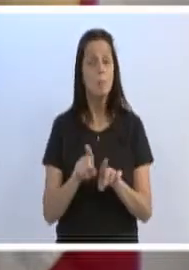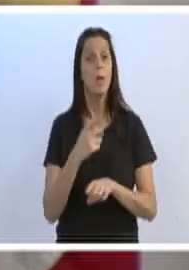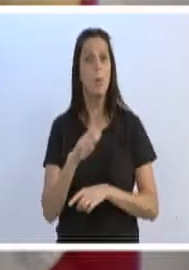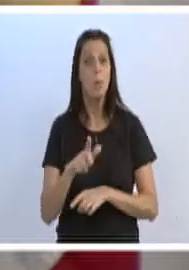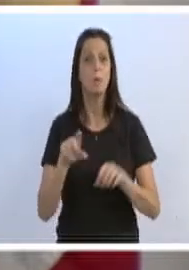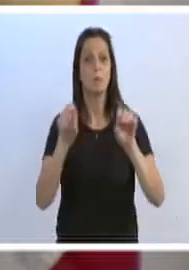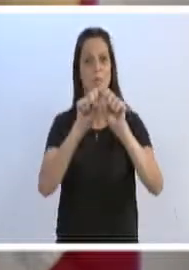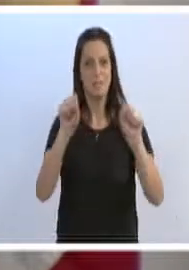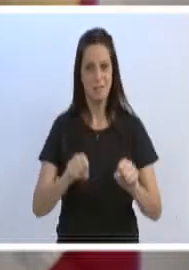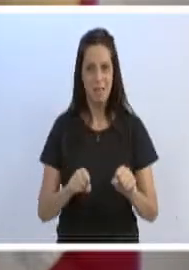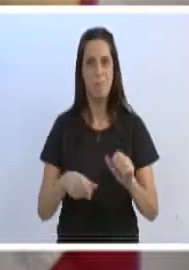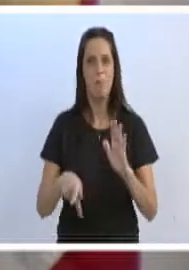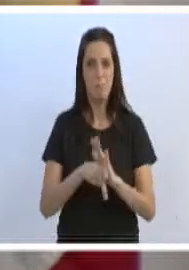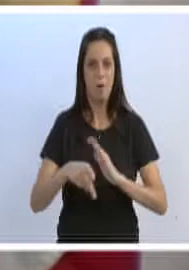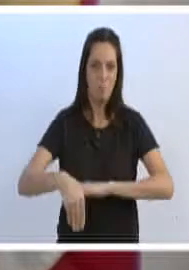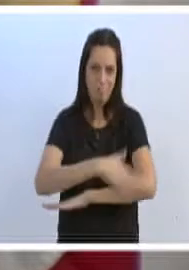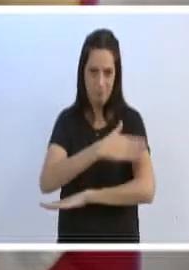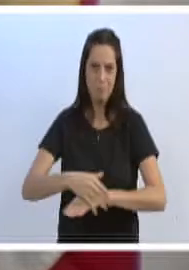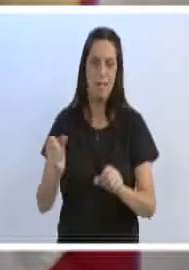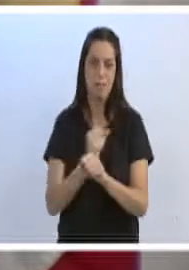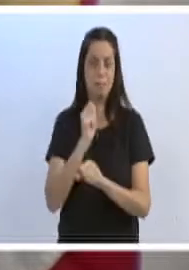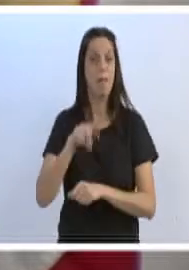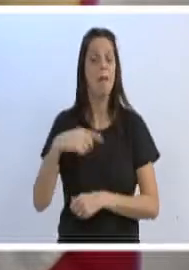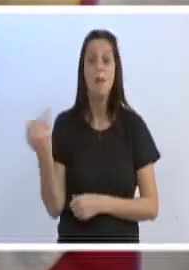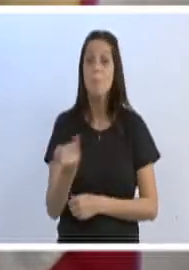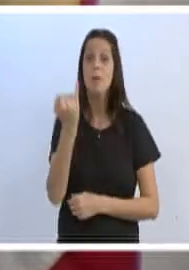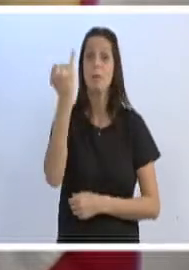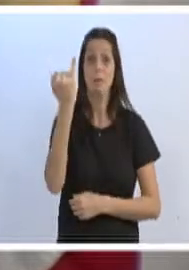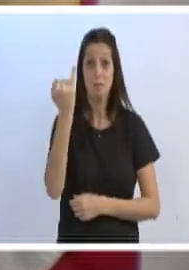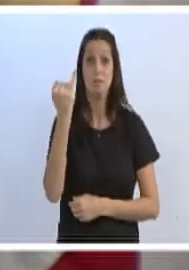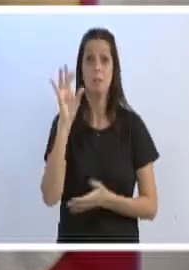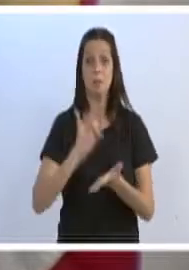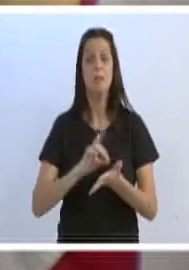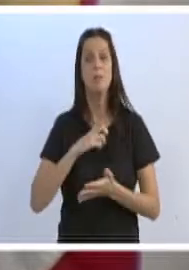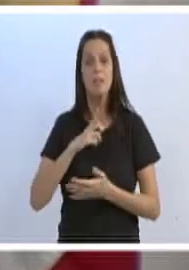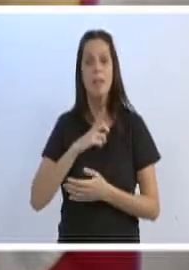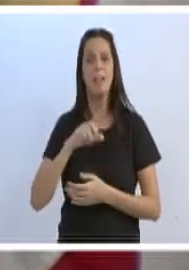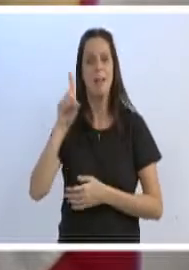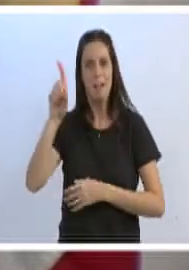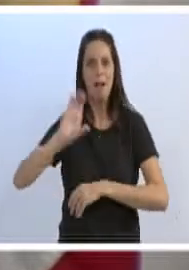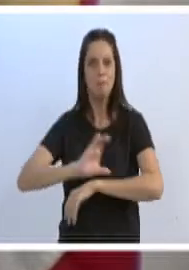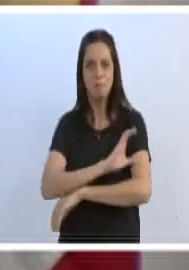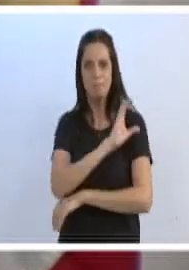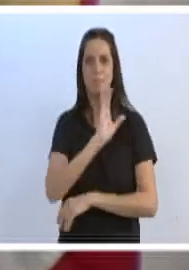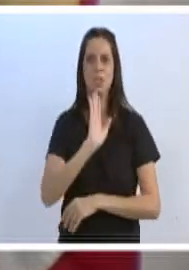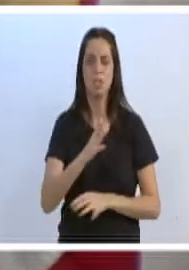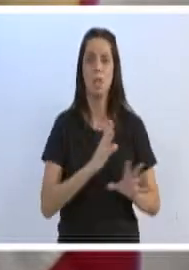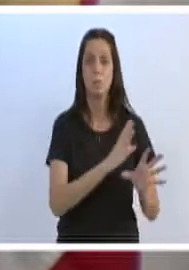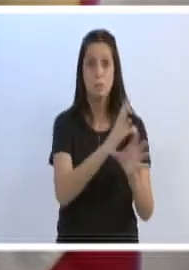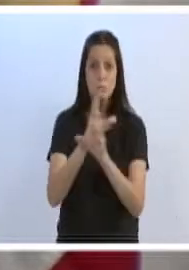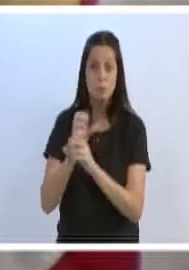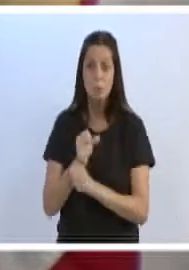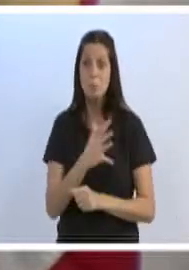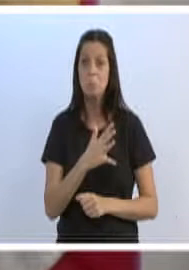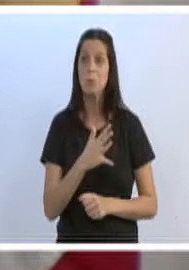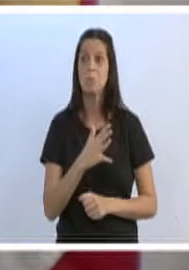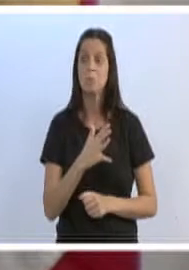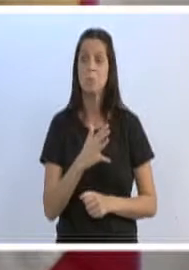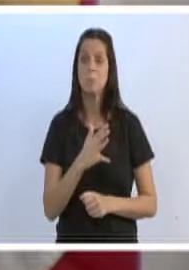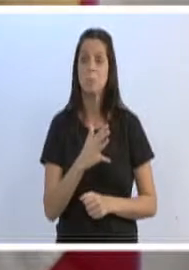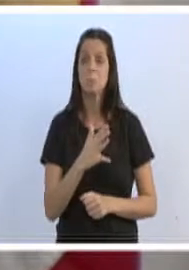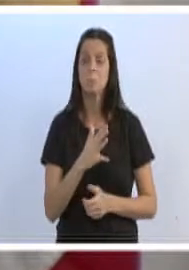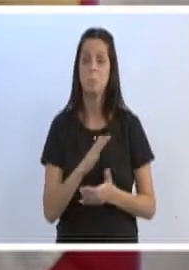viário essa obra obra de grande importância nós temos assim topava que somam hoje na cidade é